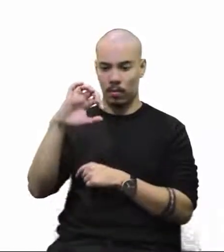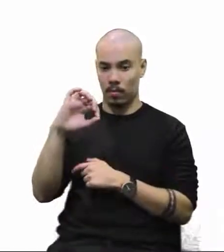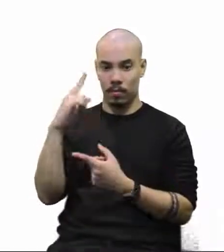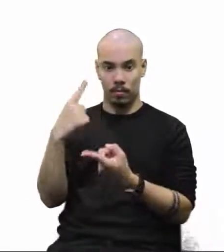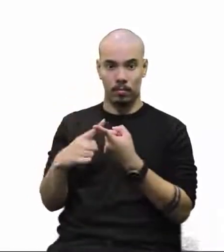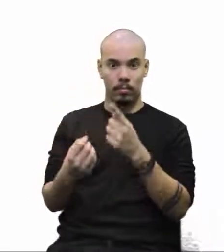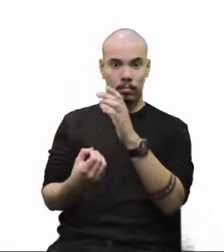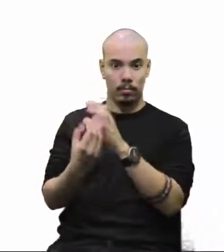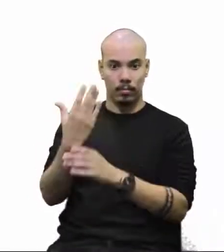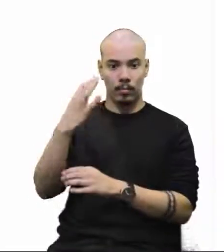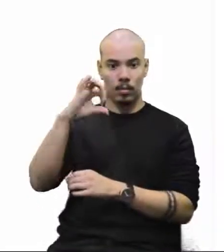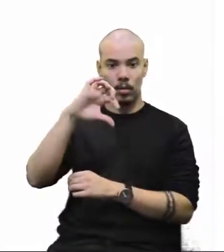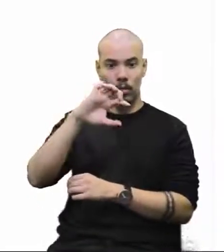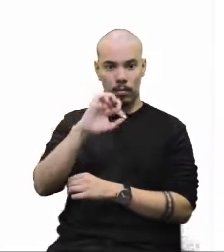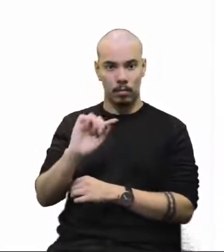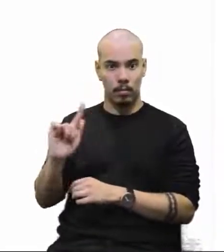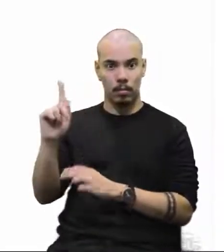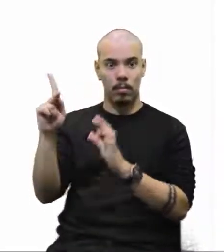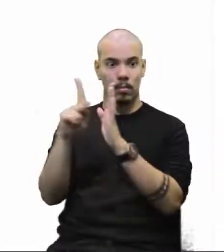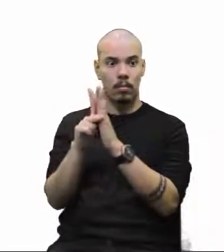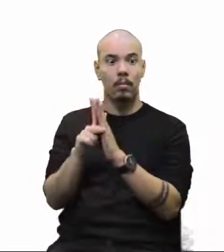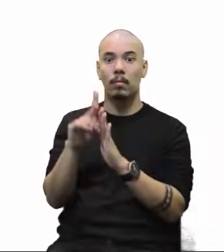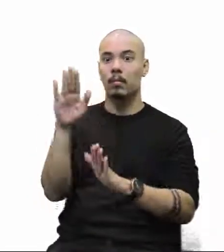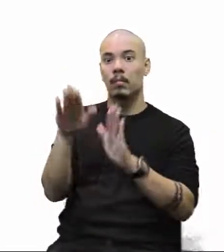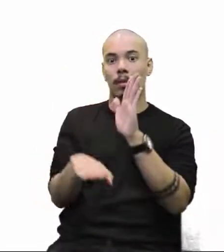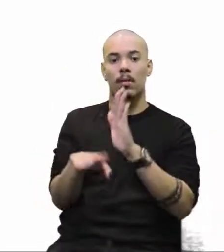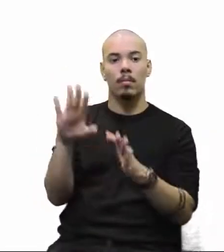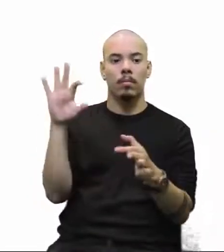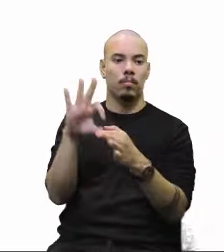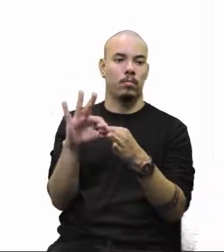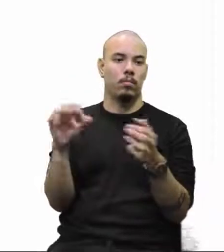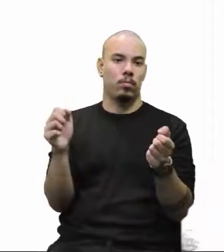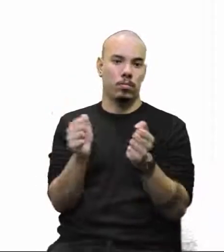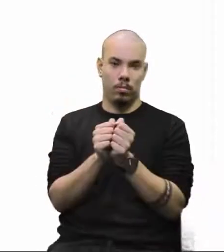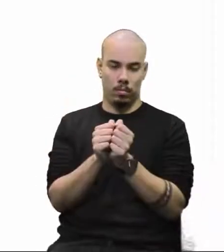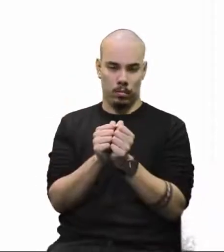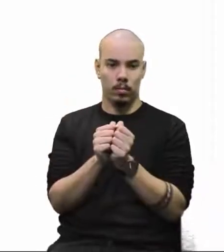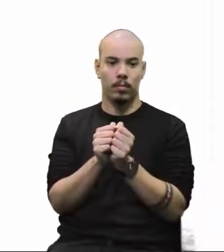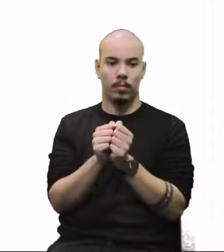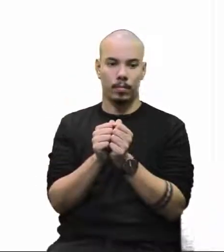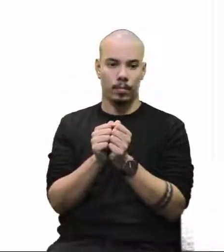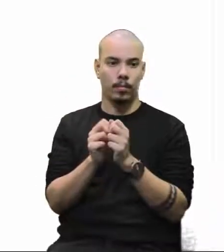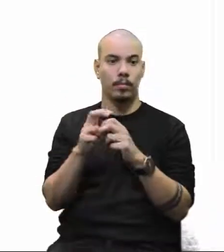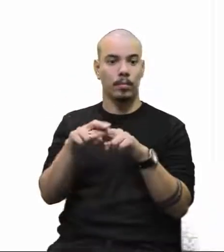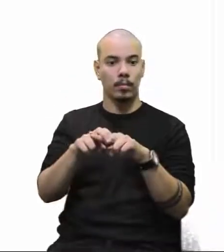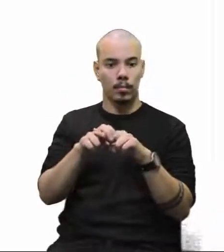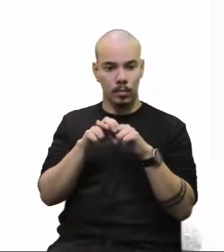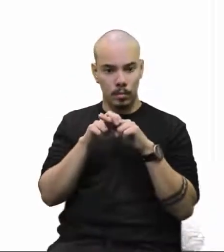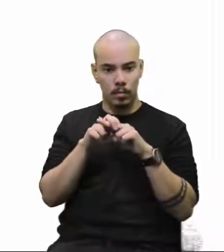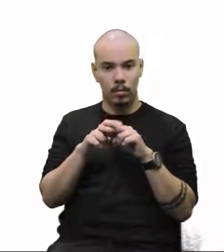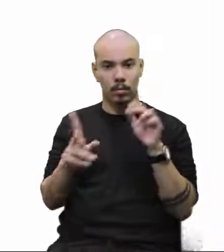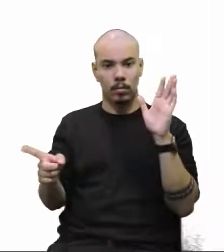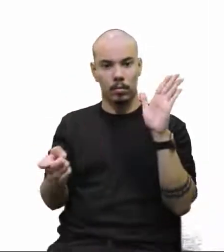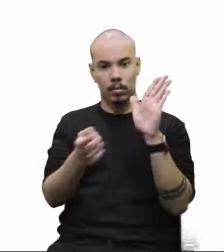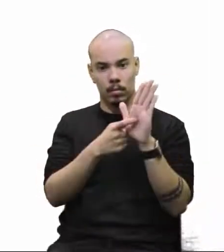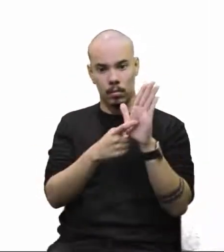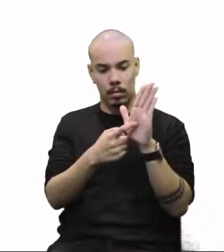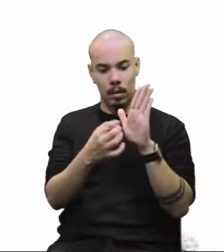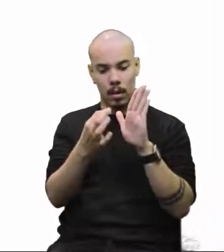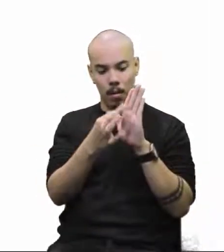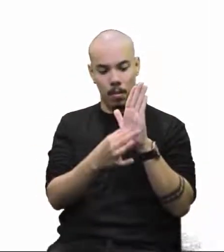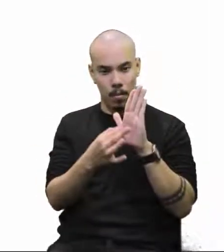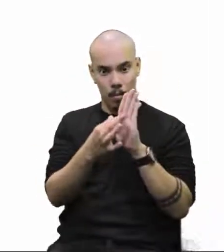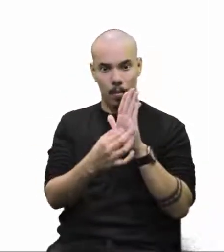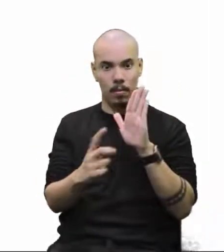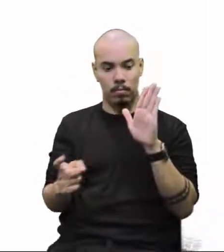de 90 graus da corrente... perpendicular naquele caso. Com o campo. Então aqui, ó, como está saindo, você olhar essa bolinha